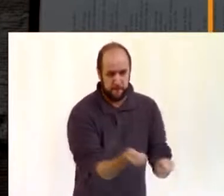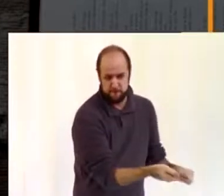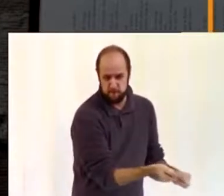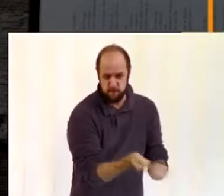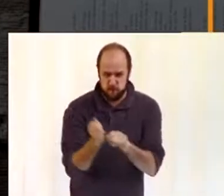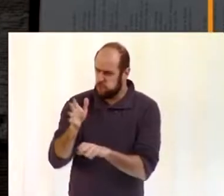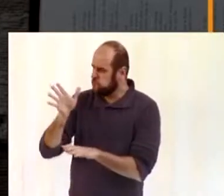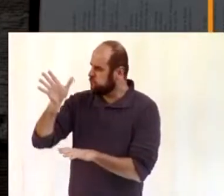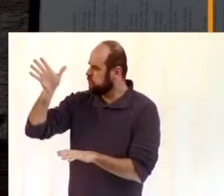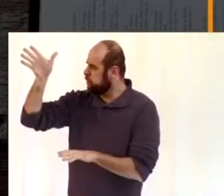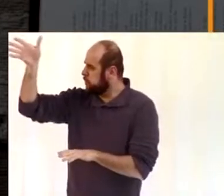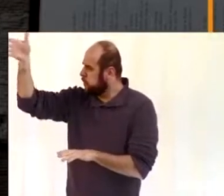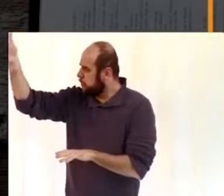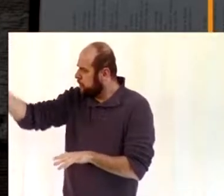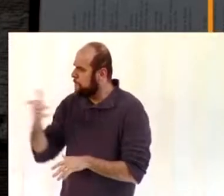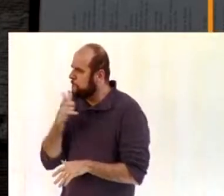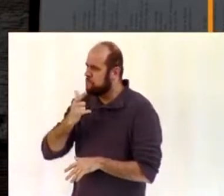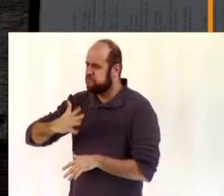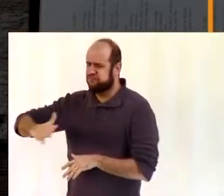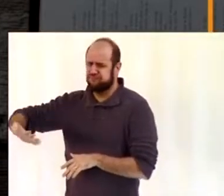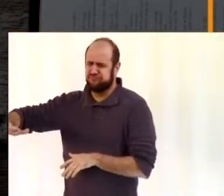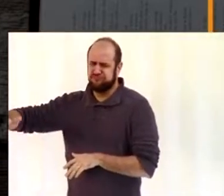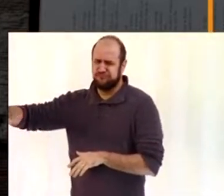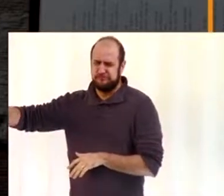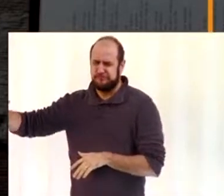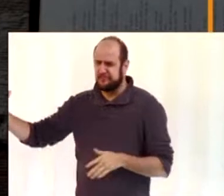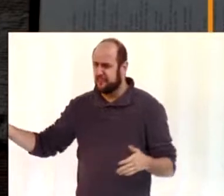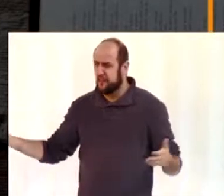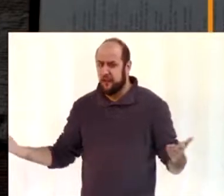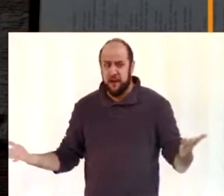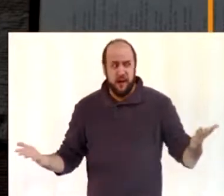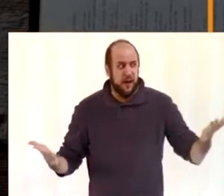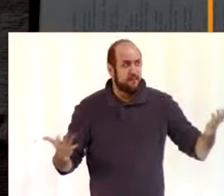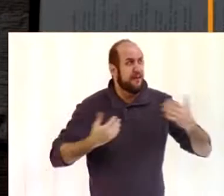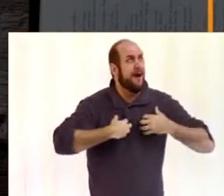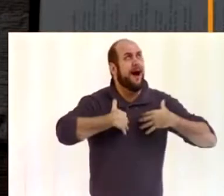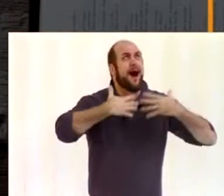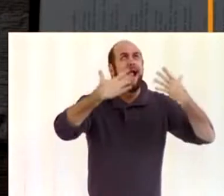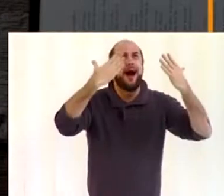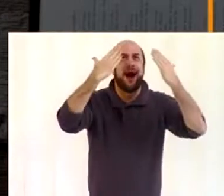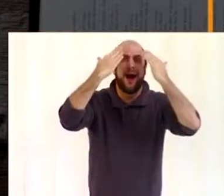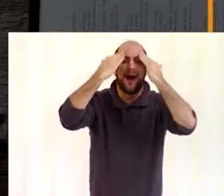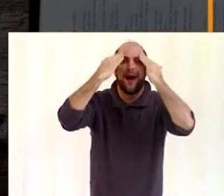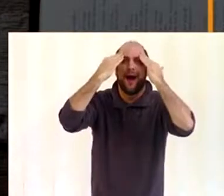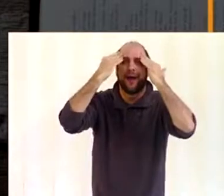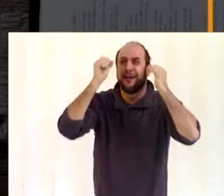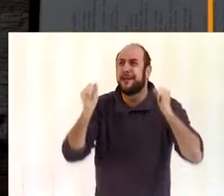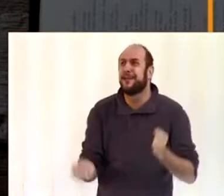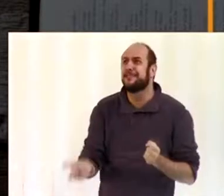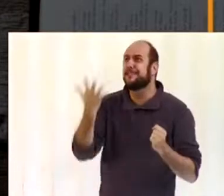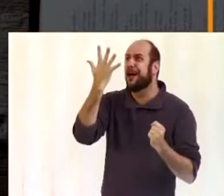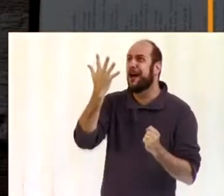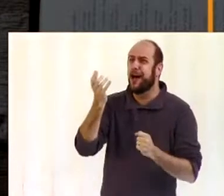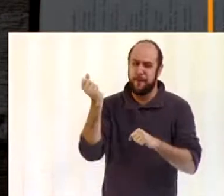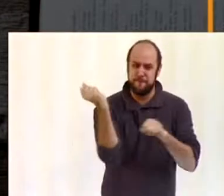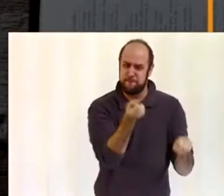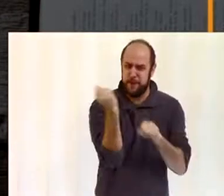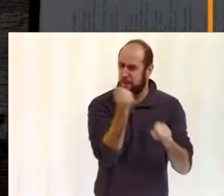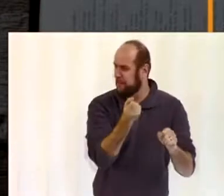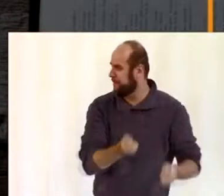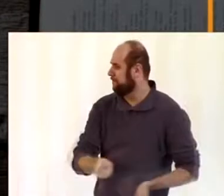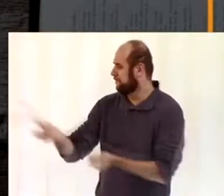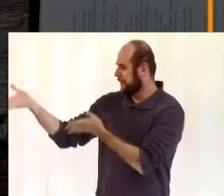água e ele gritou e disse: ai, meu senhor, porque era